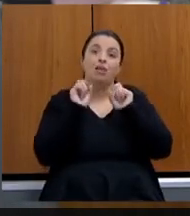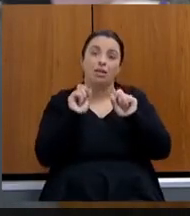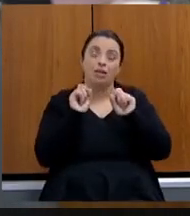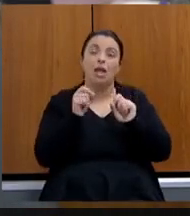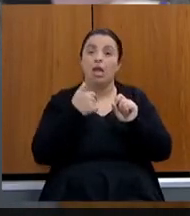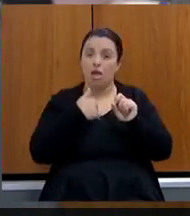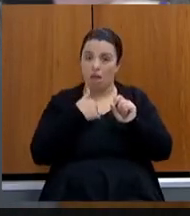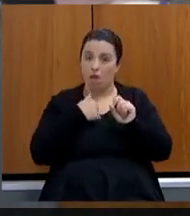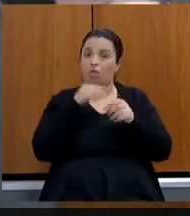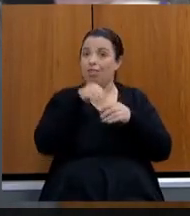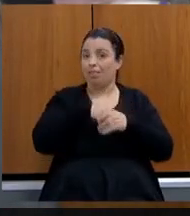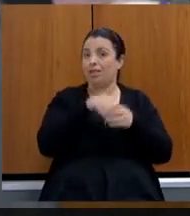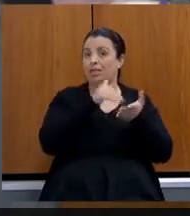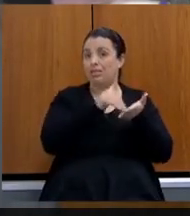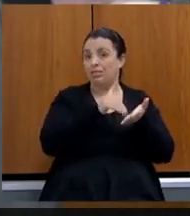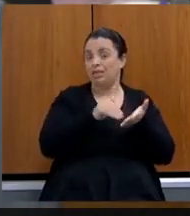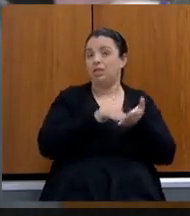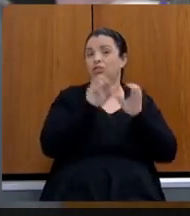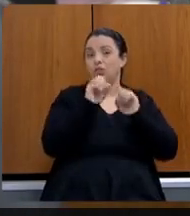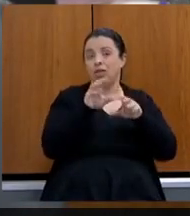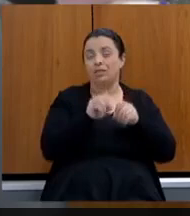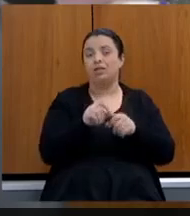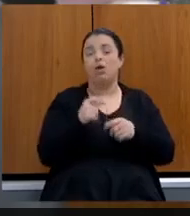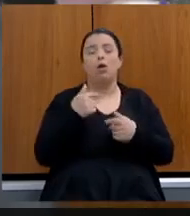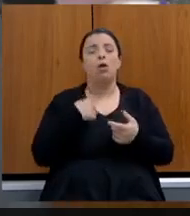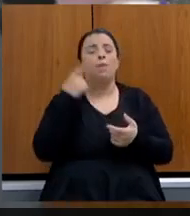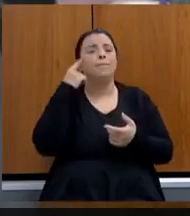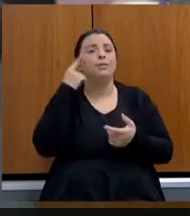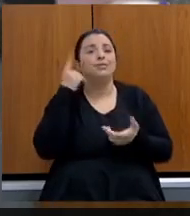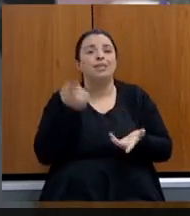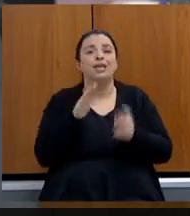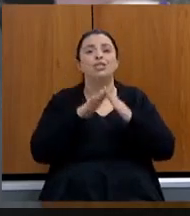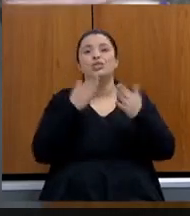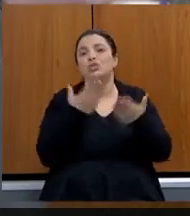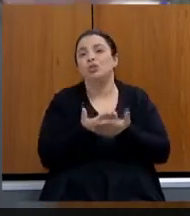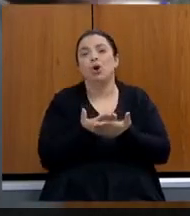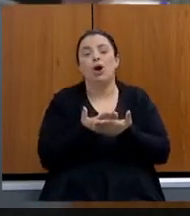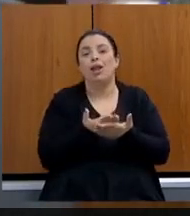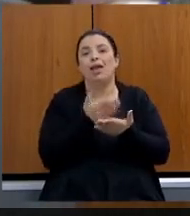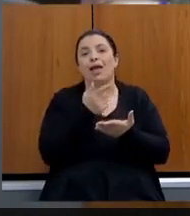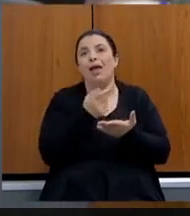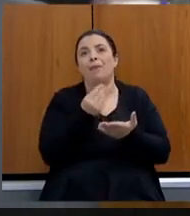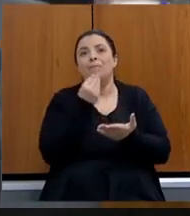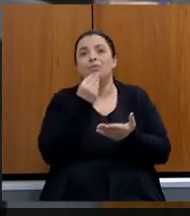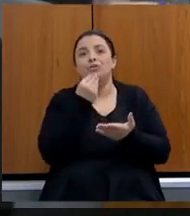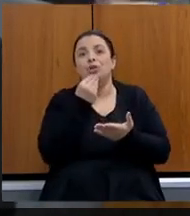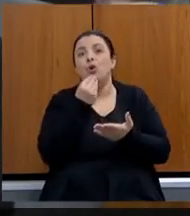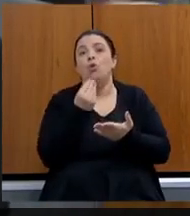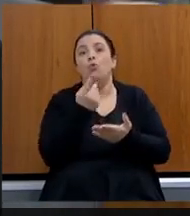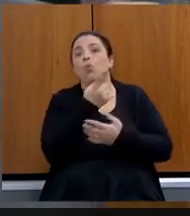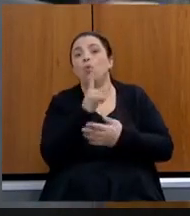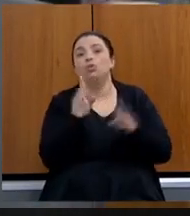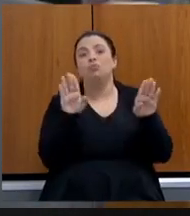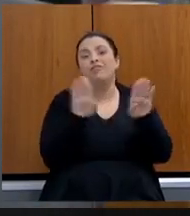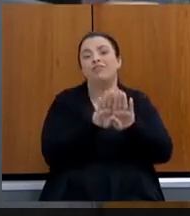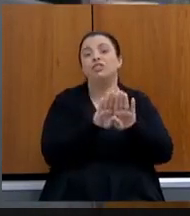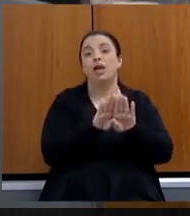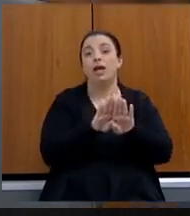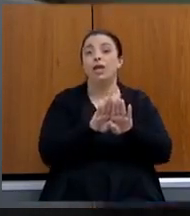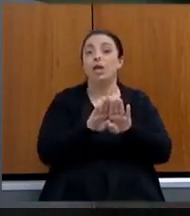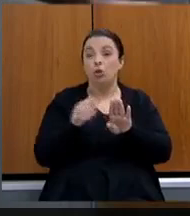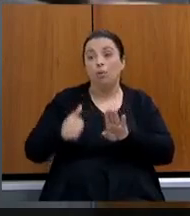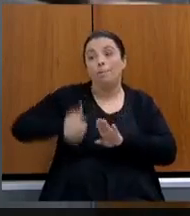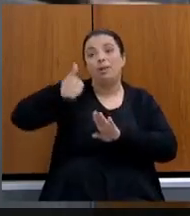como Secretária de Educação na minha visão escola deveria ter sido o último ambiente a fechar né e o primeiro abrir então